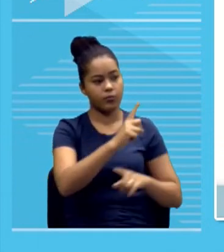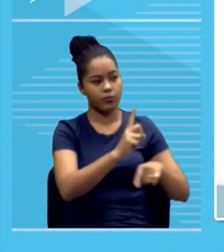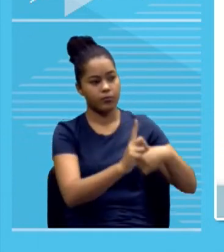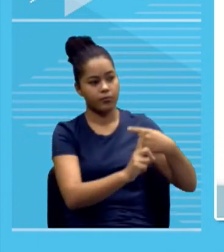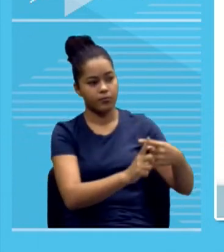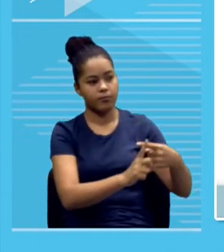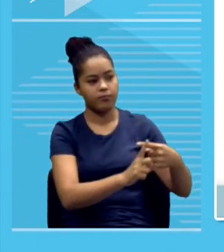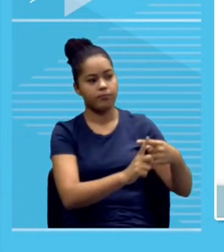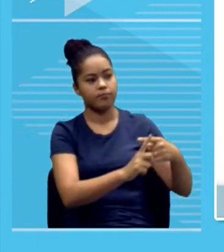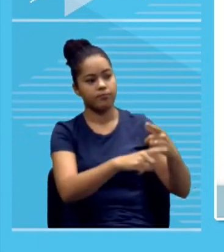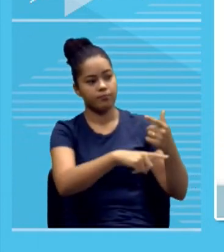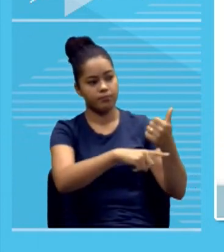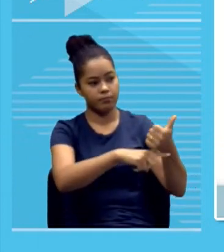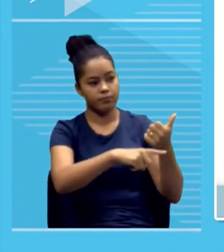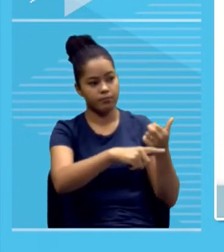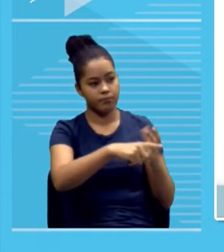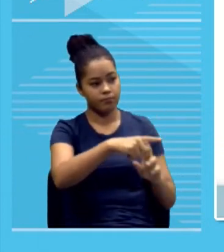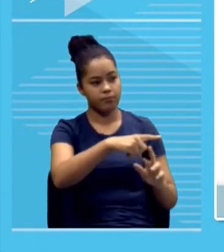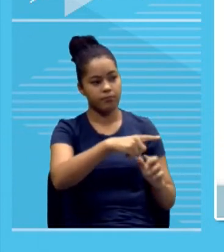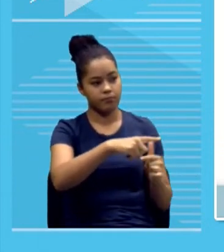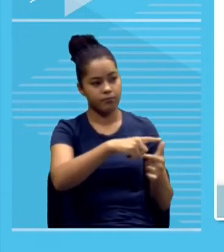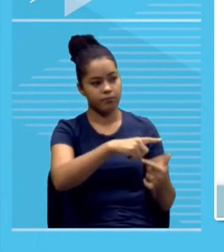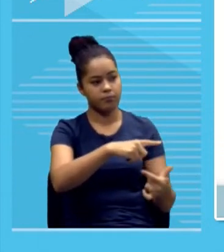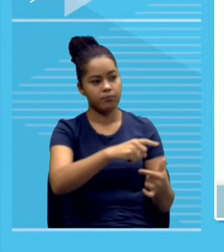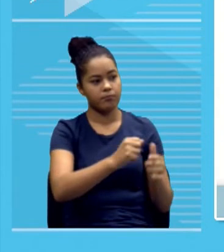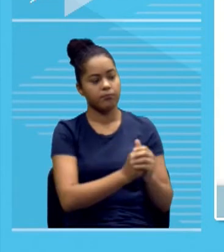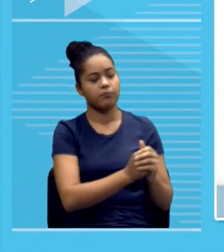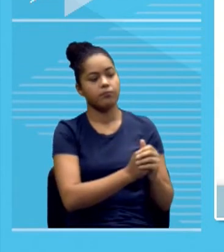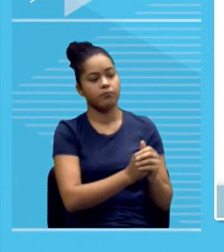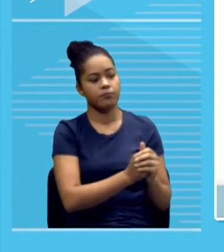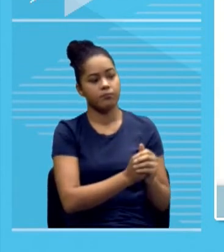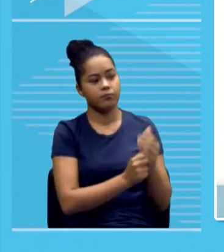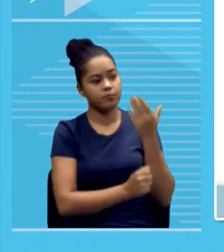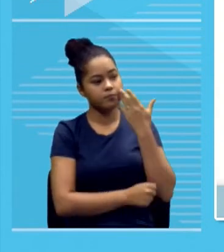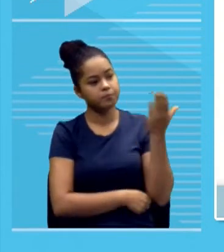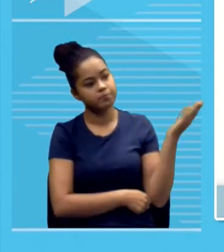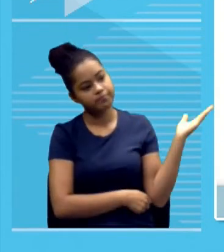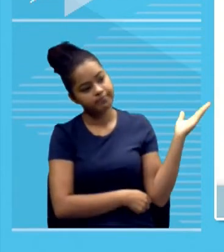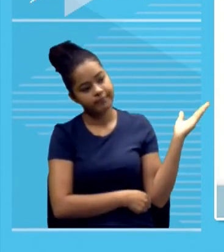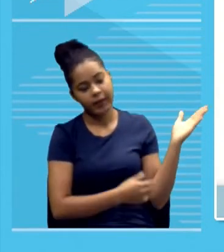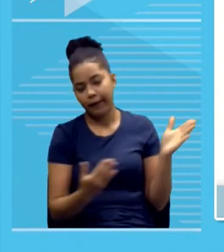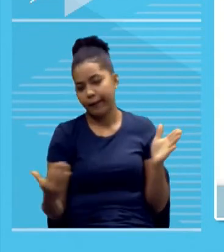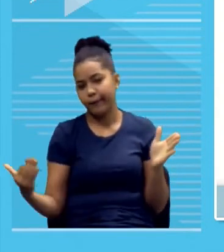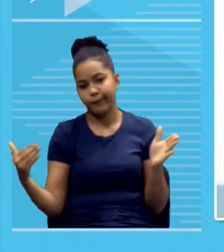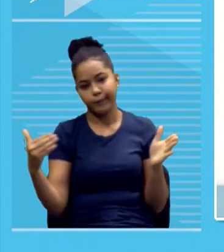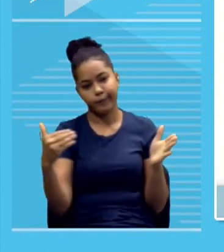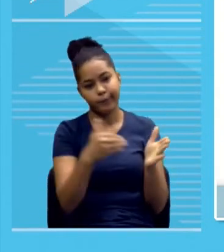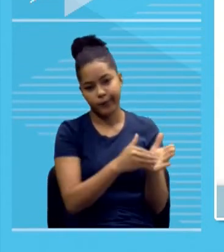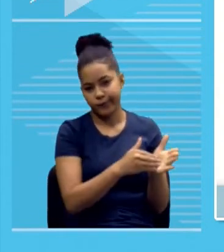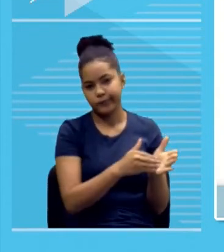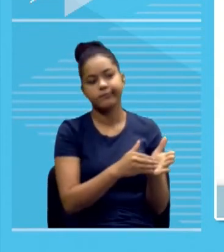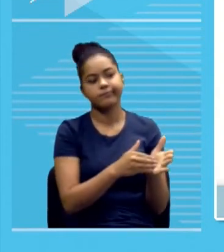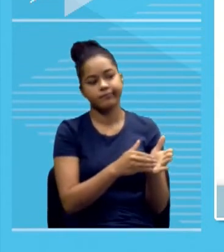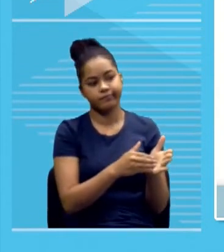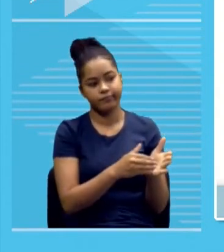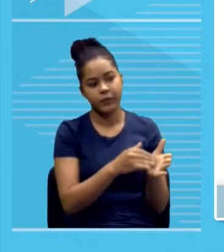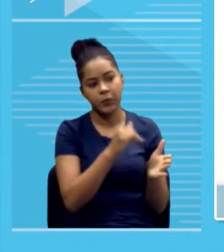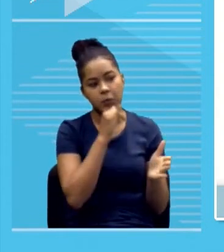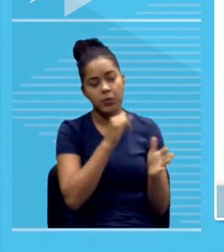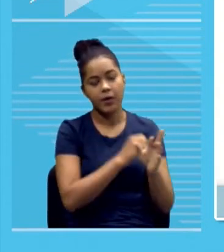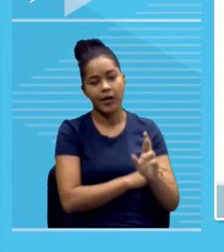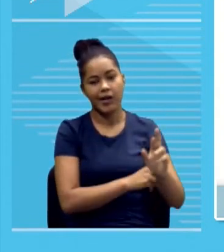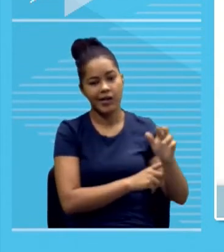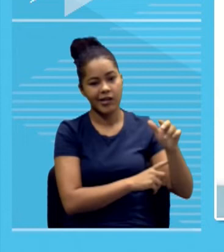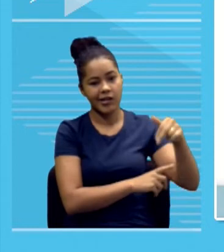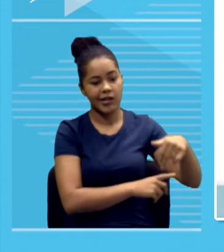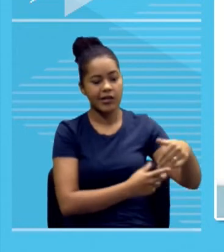sobre R3 mais quantos resistores tiverem? 1 sobre Rn.